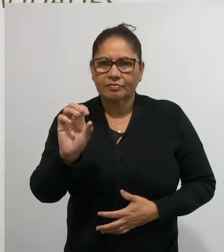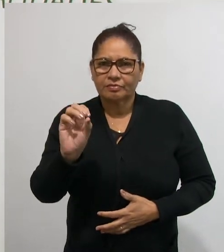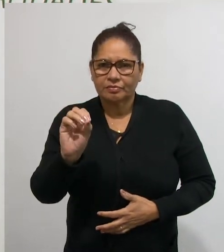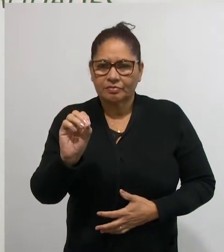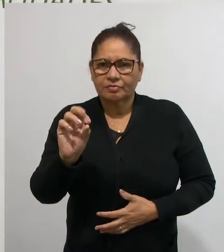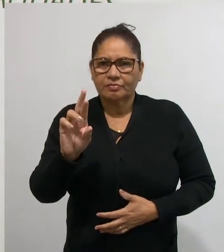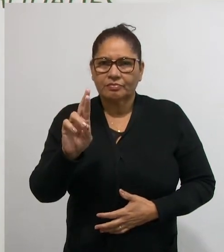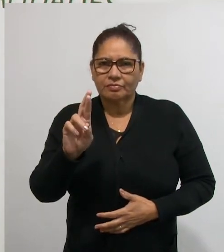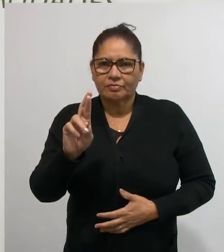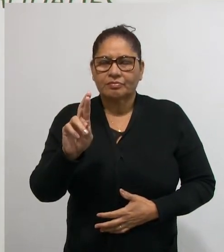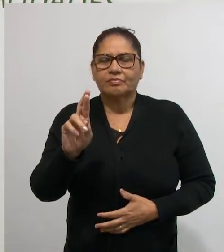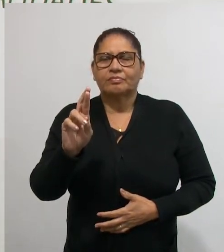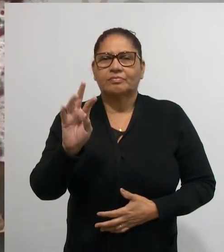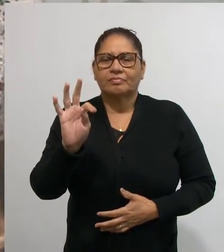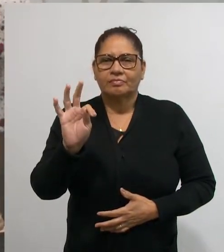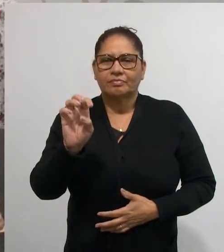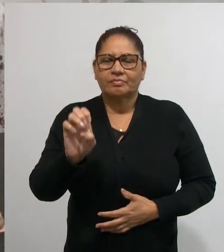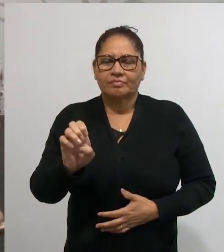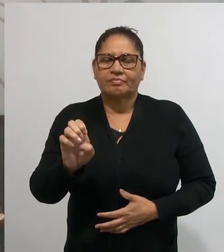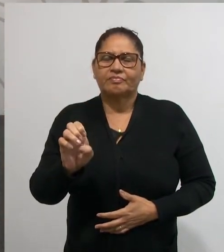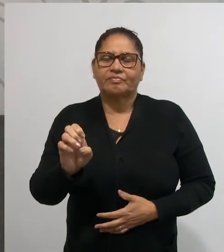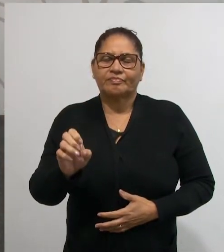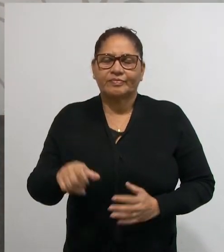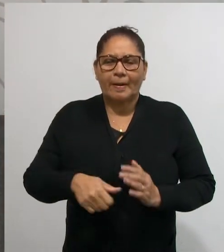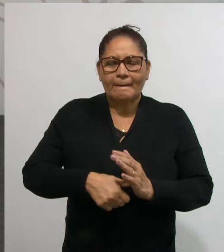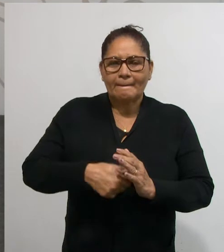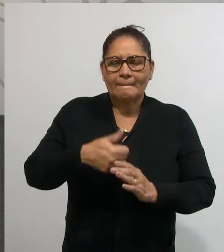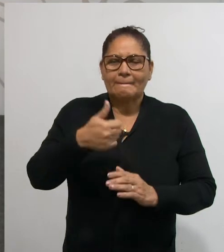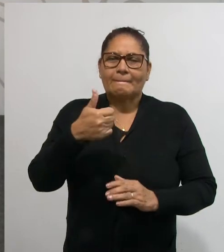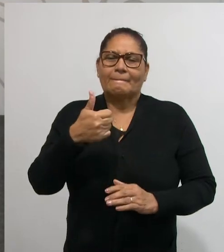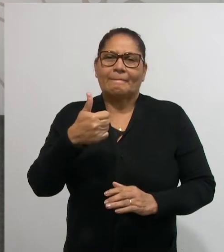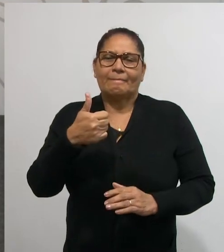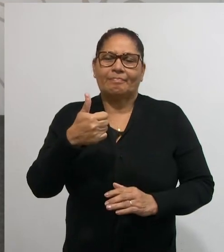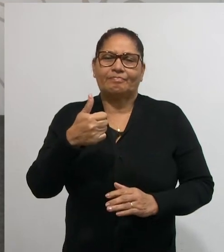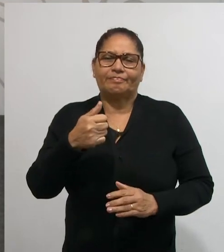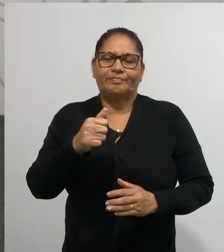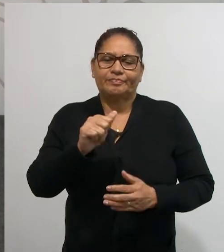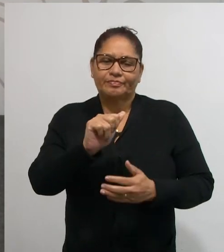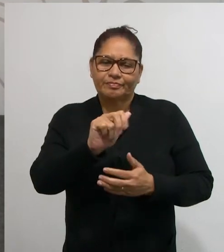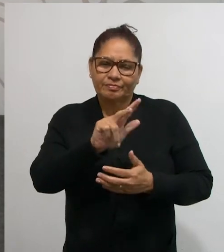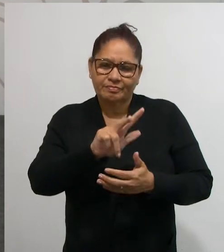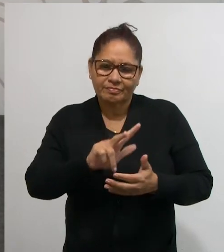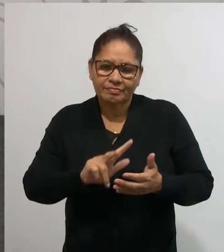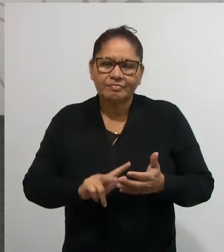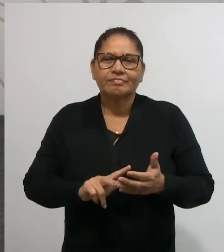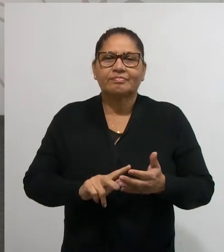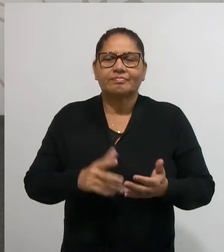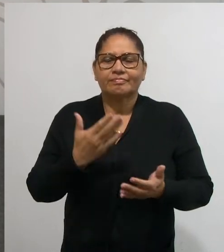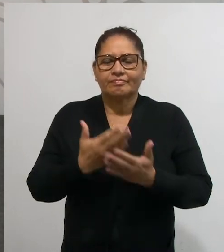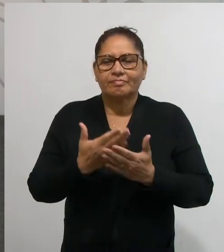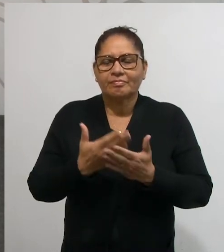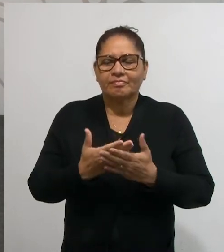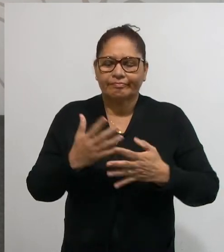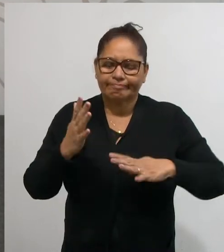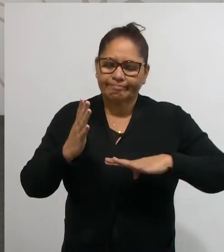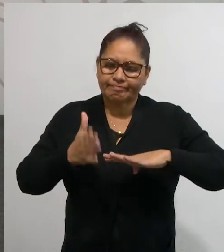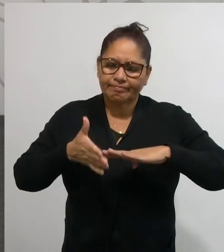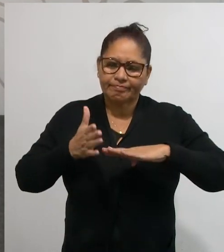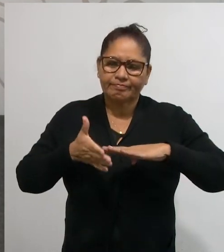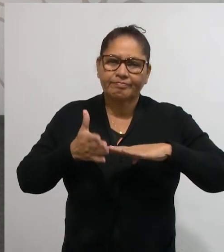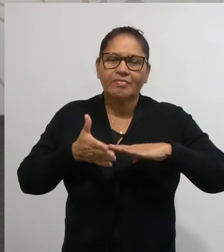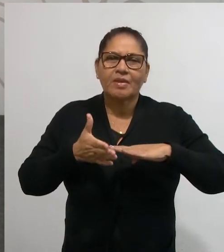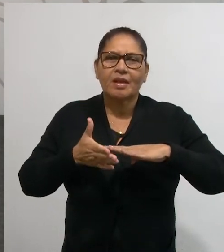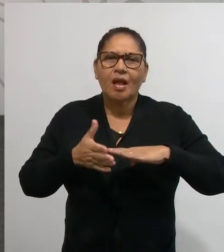nossa primeira web aula. Na nossa web aula 1, a prática educativa e educação contemporânea.